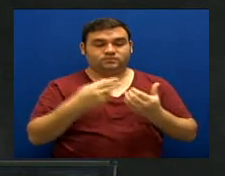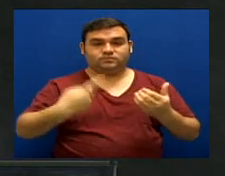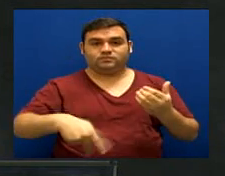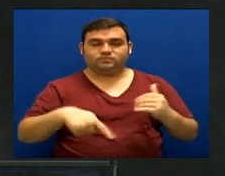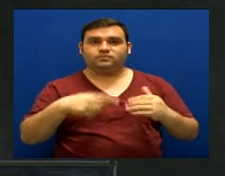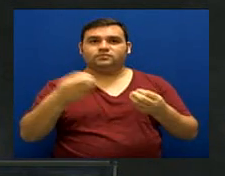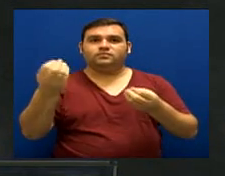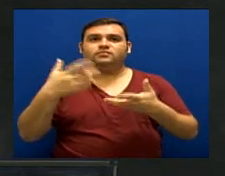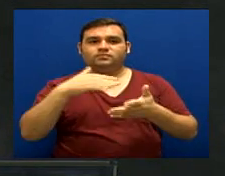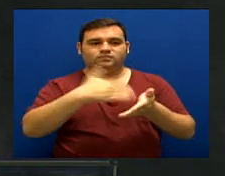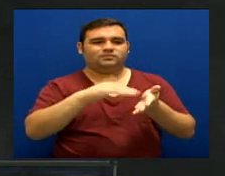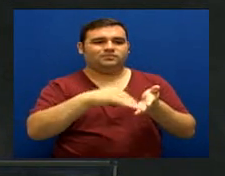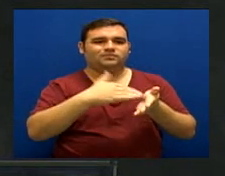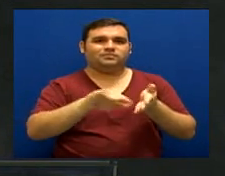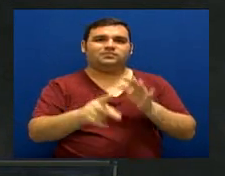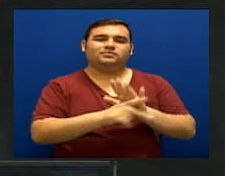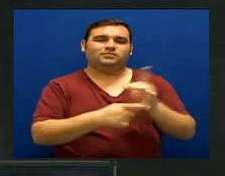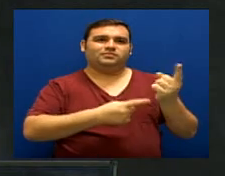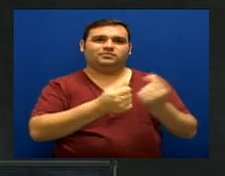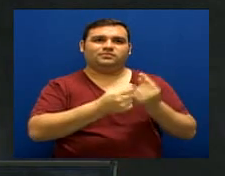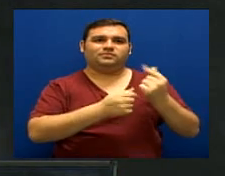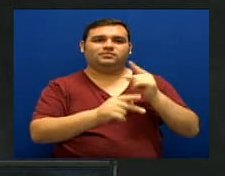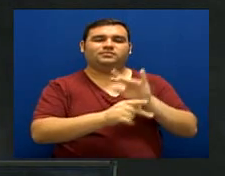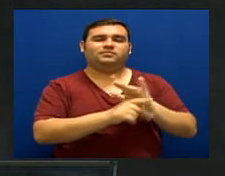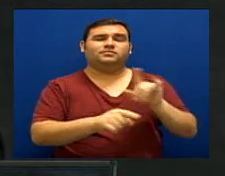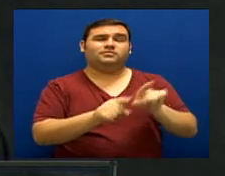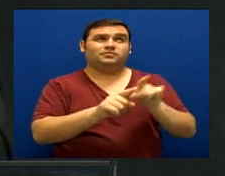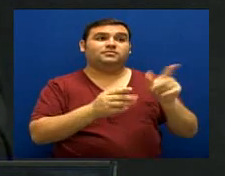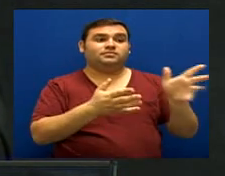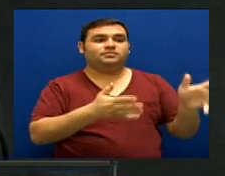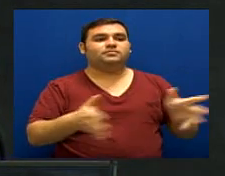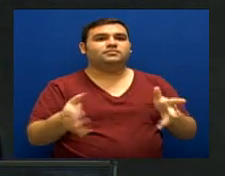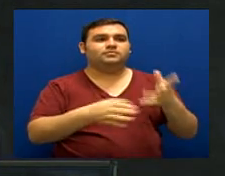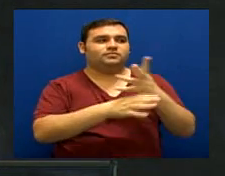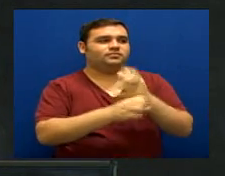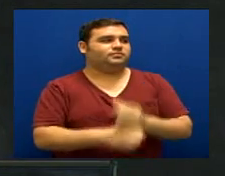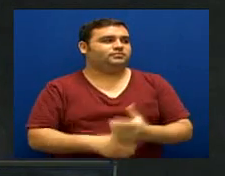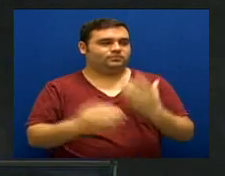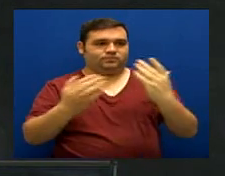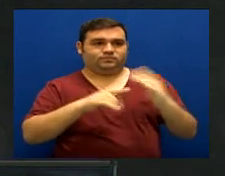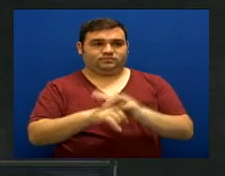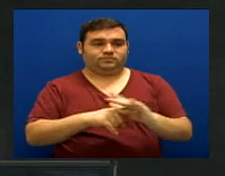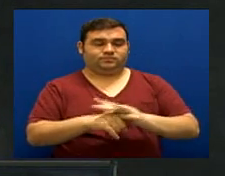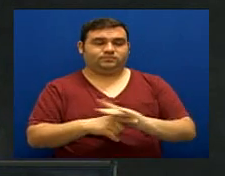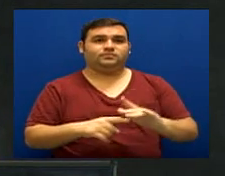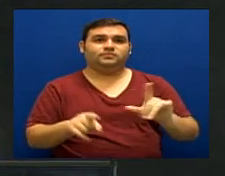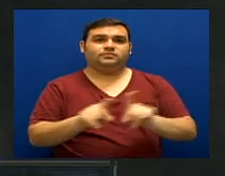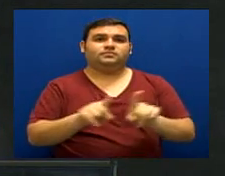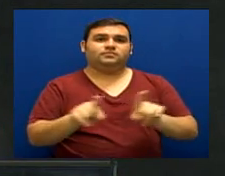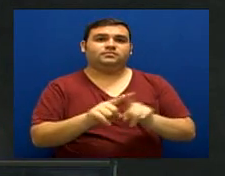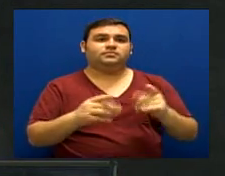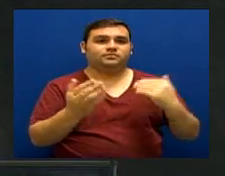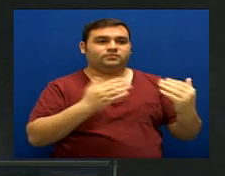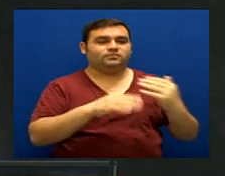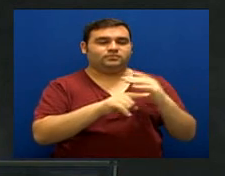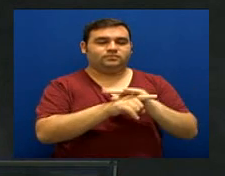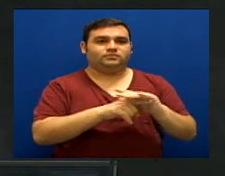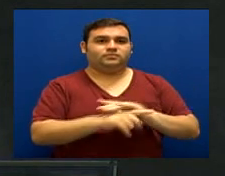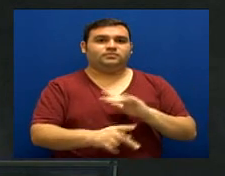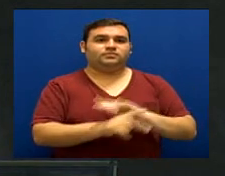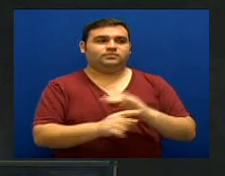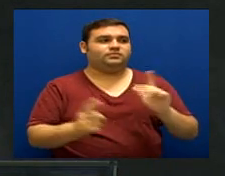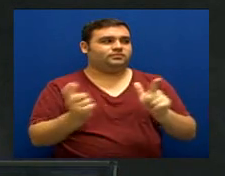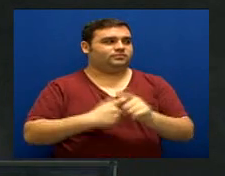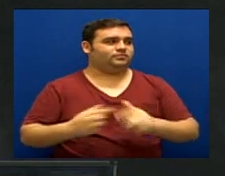enviado pela secretaria municipal da fazenda o encaminhamento do balancete analítico de receitas e o balancete analítico de despesas